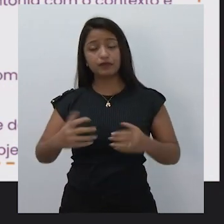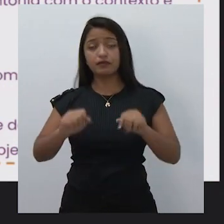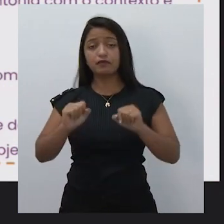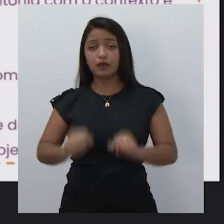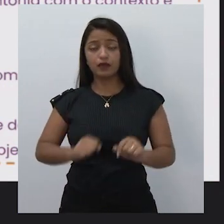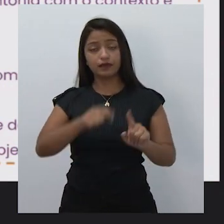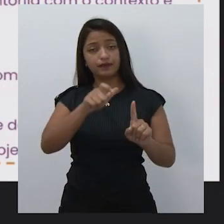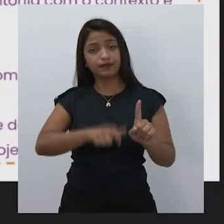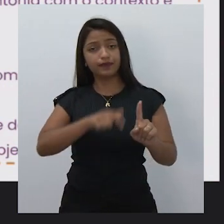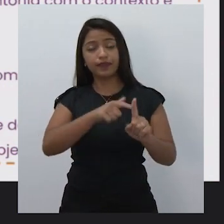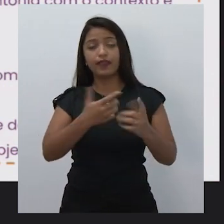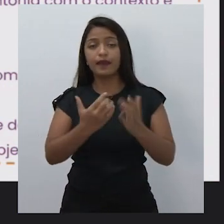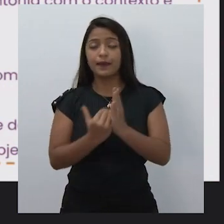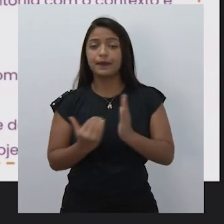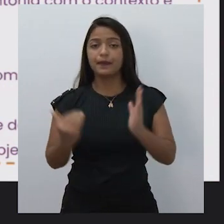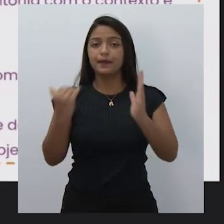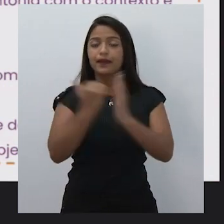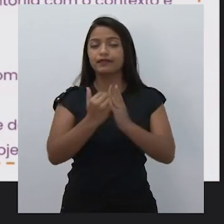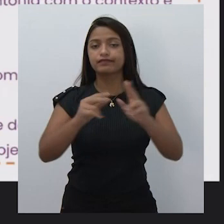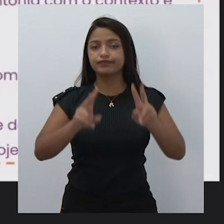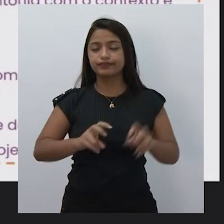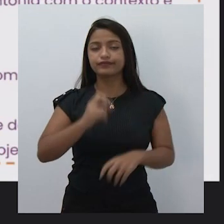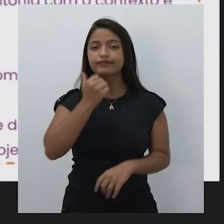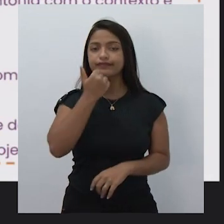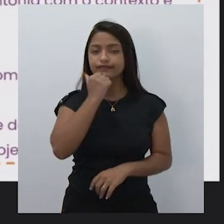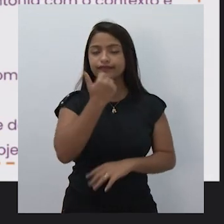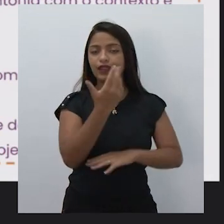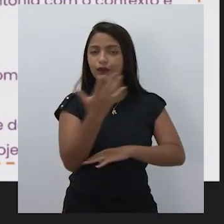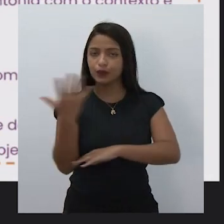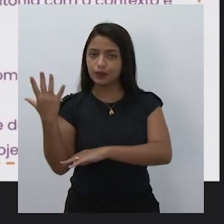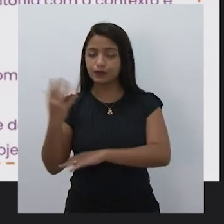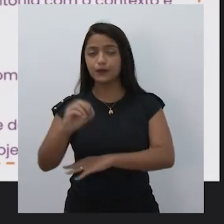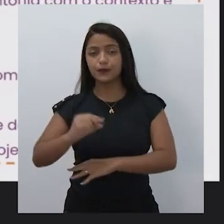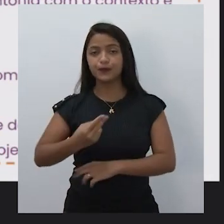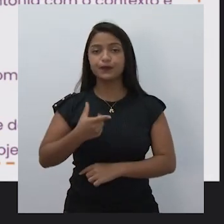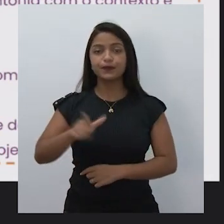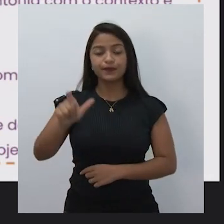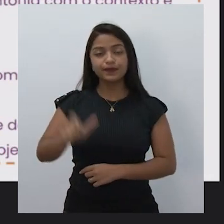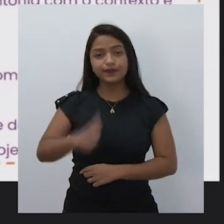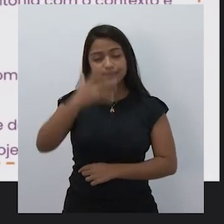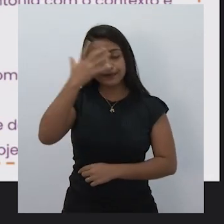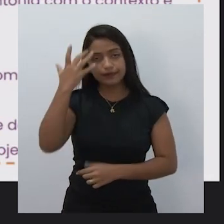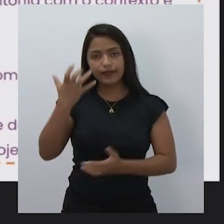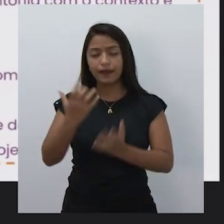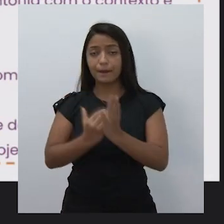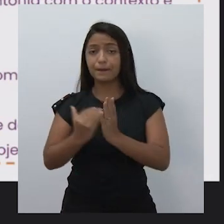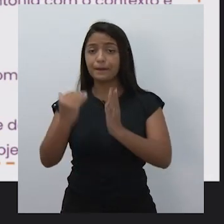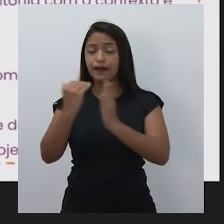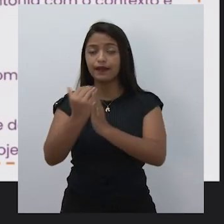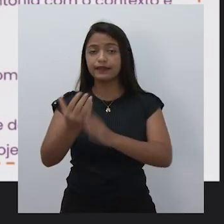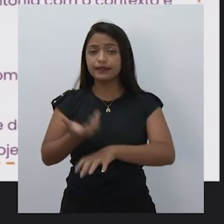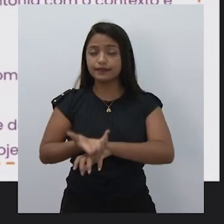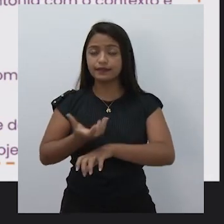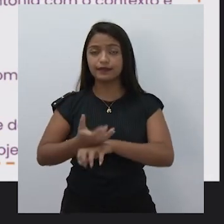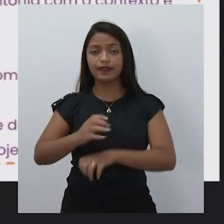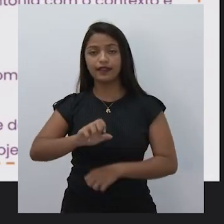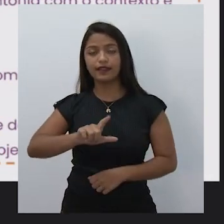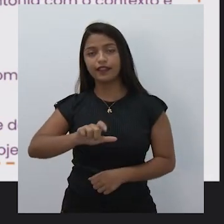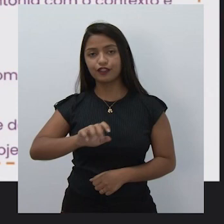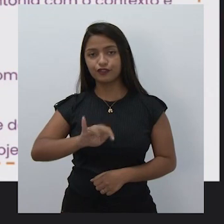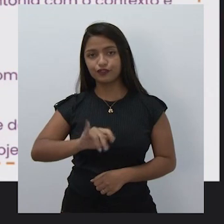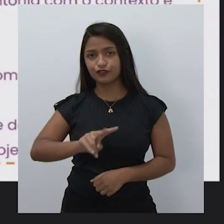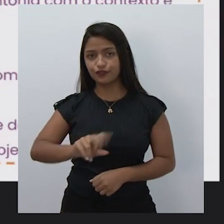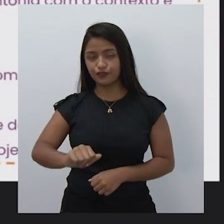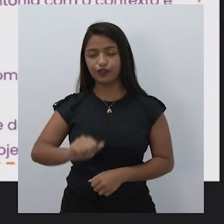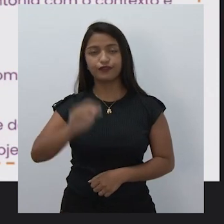além em ciências da natureza, vai ter alguém que quer ir além numa eletiva de filosofia, vai ter